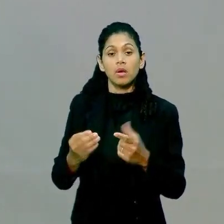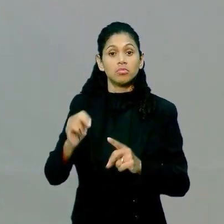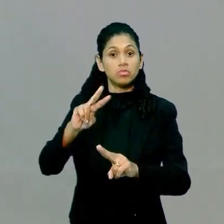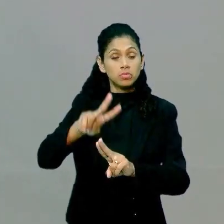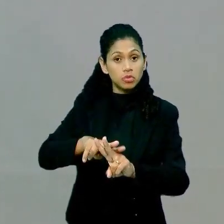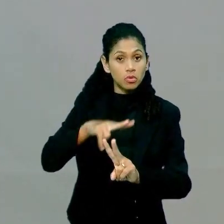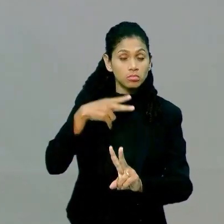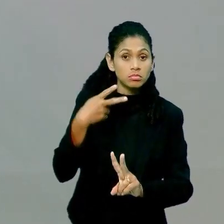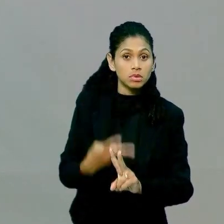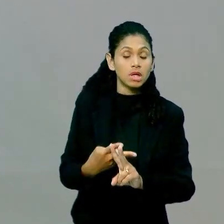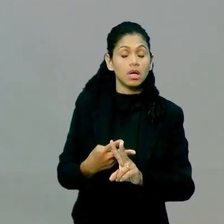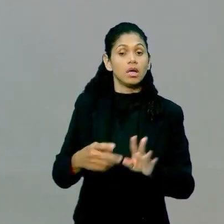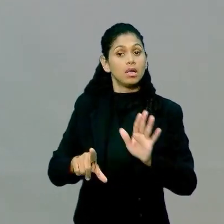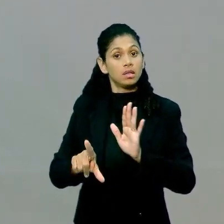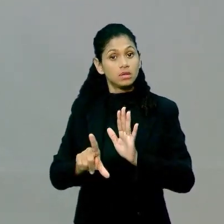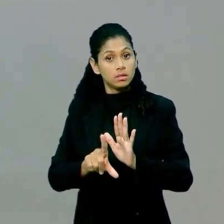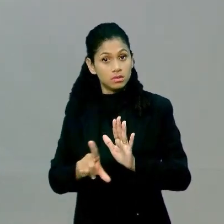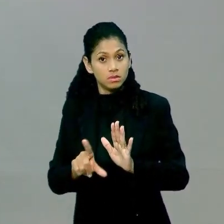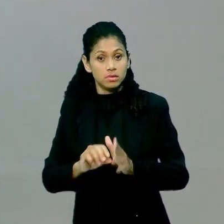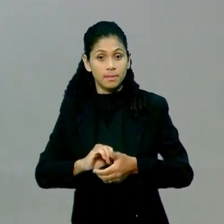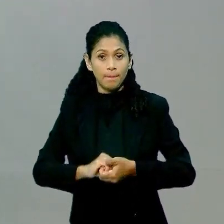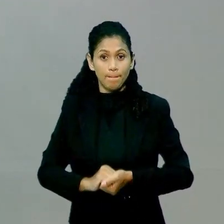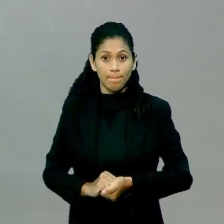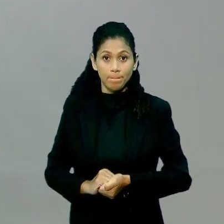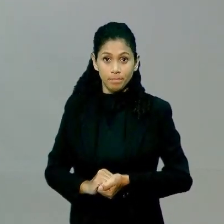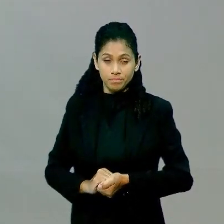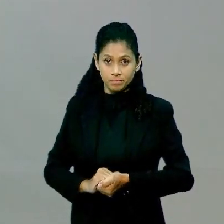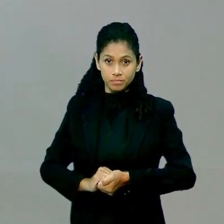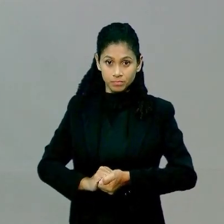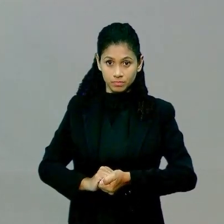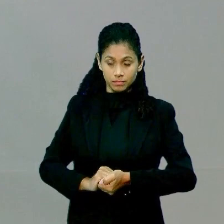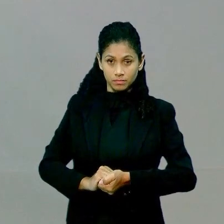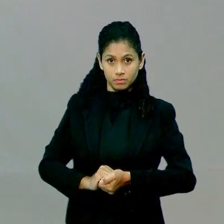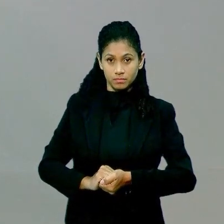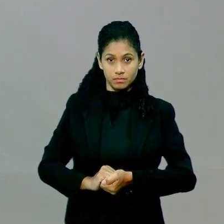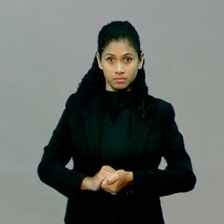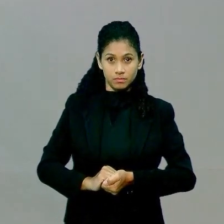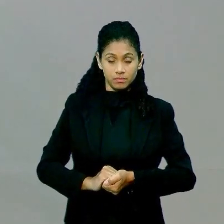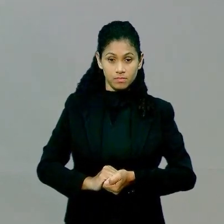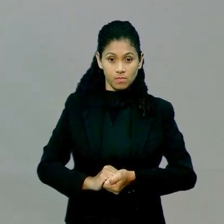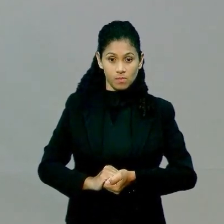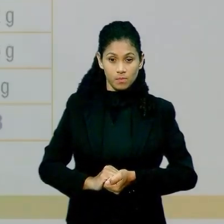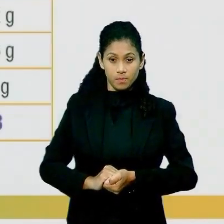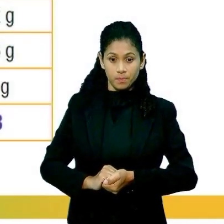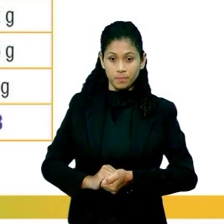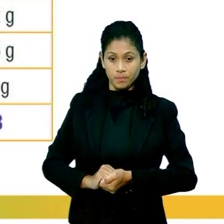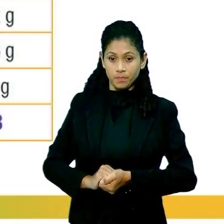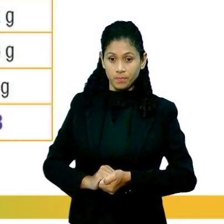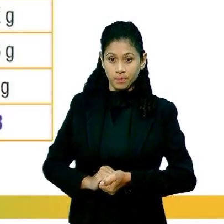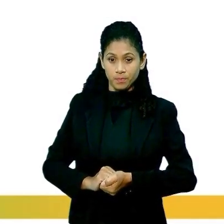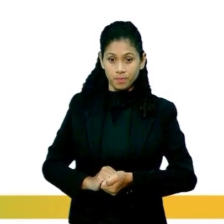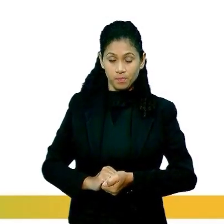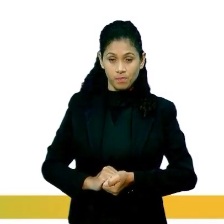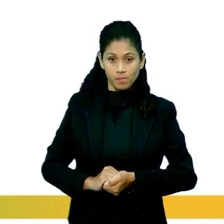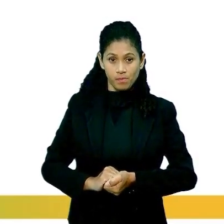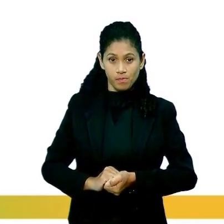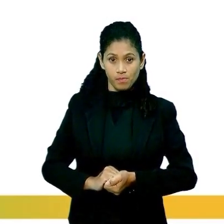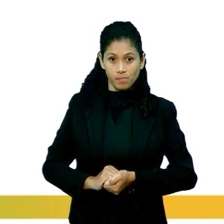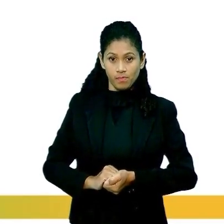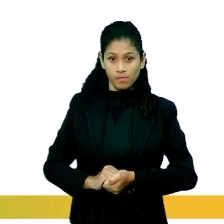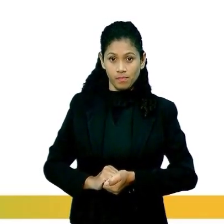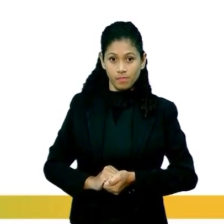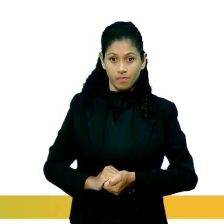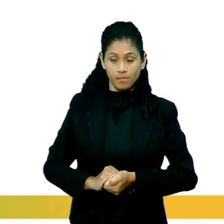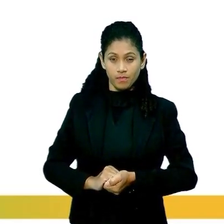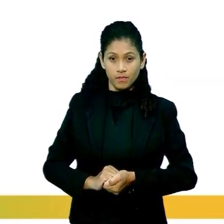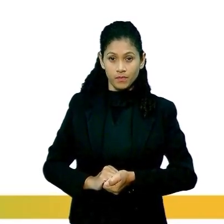produto, se eu dividir a massa de um reagente, eu devo dividir também a massa de um produto. Então vamos lá, seguindo aí nossa aulinha.